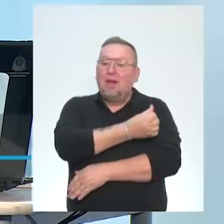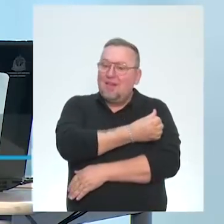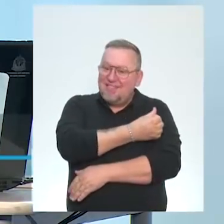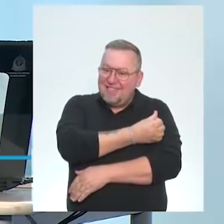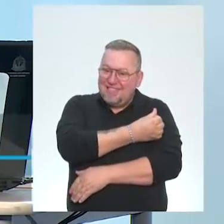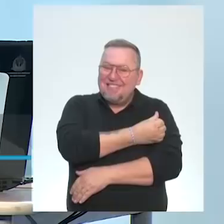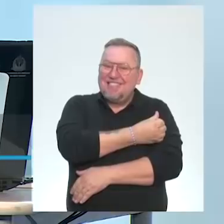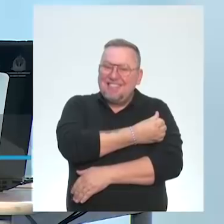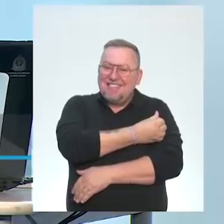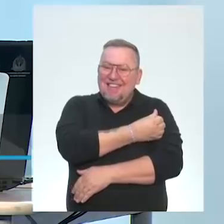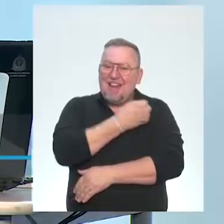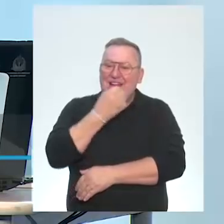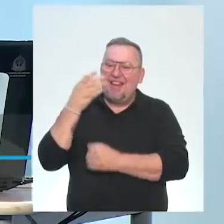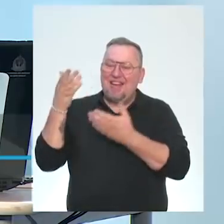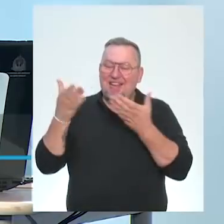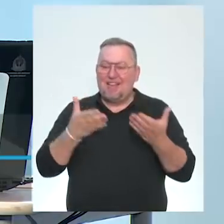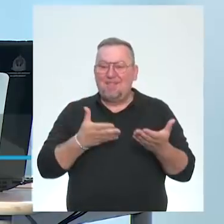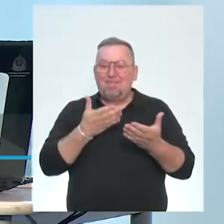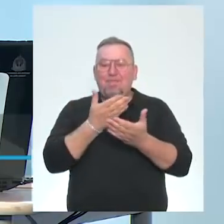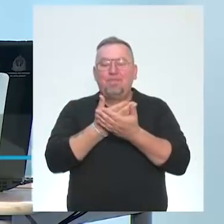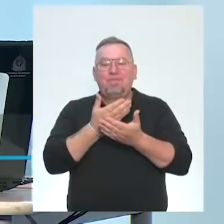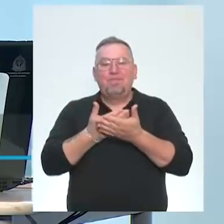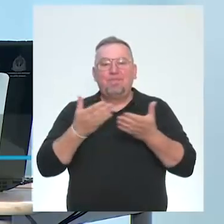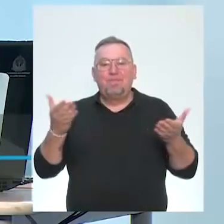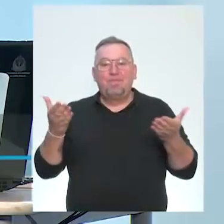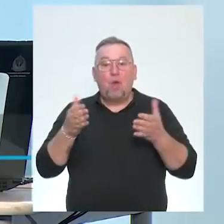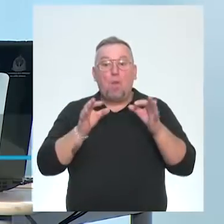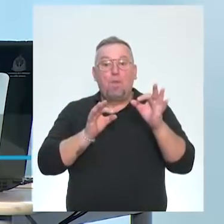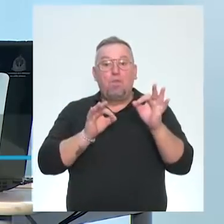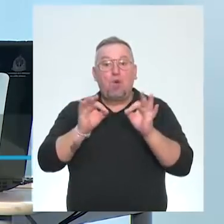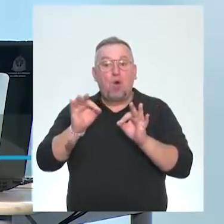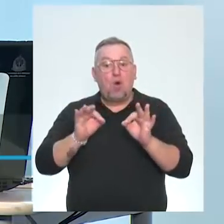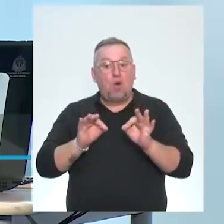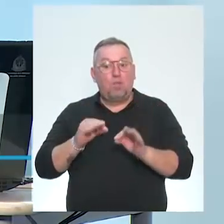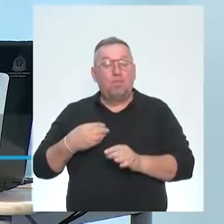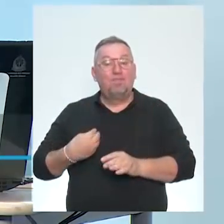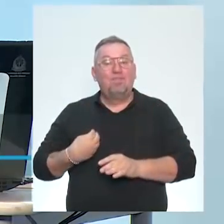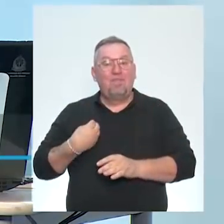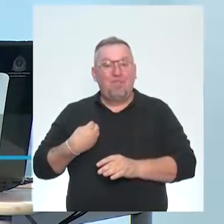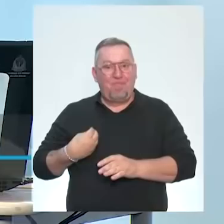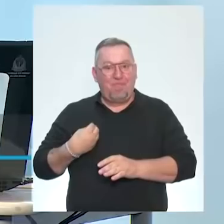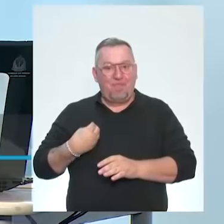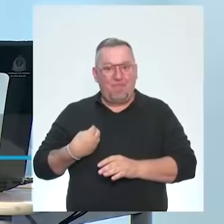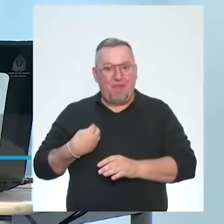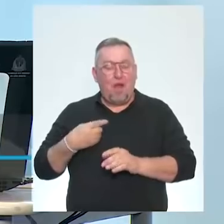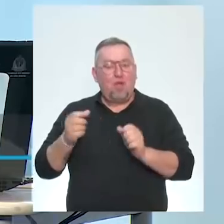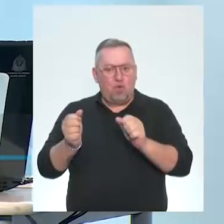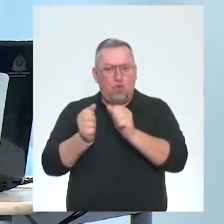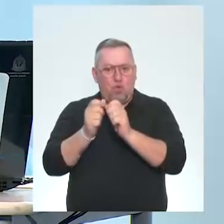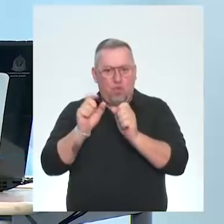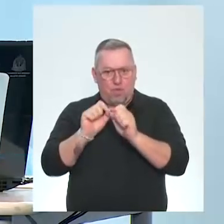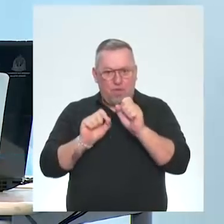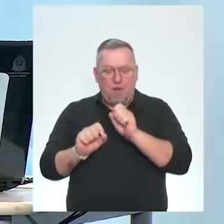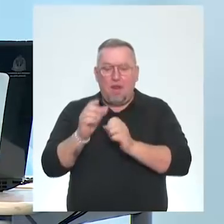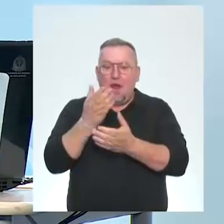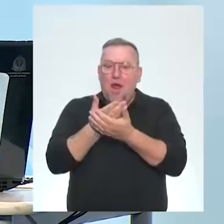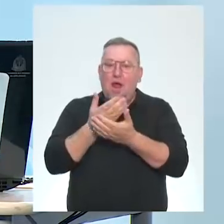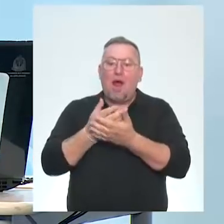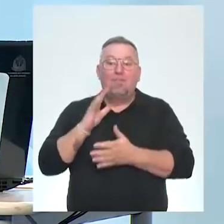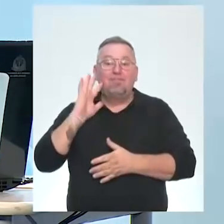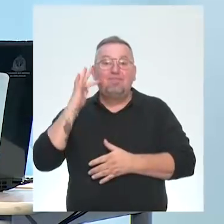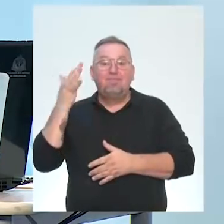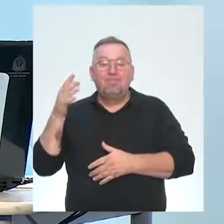ano. Sejam bem-vindos à aula de Projeto de Vida. Então, estamos juntos aqui para fazer essa aula acontecer junto com